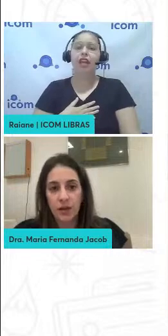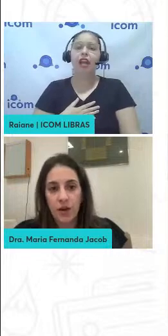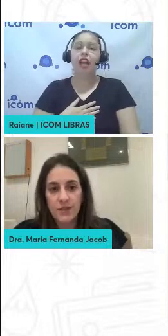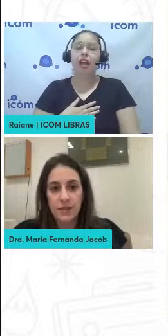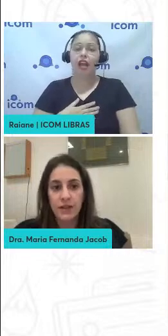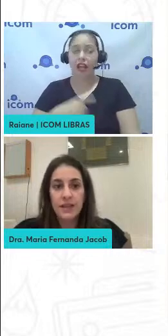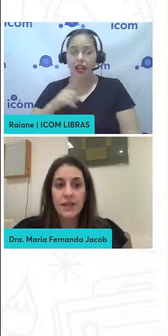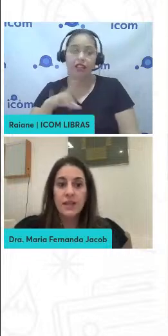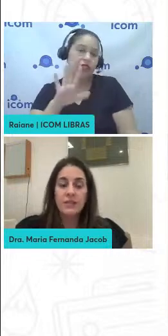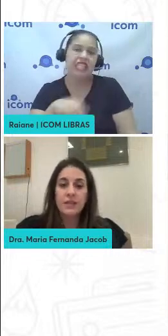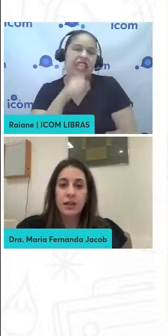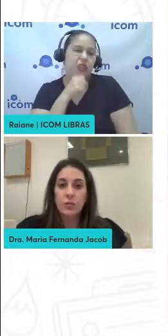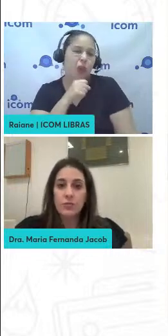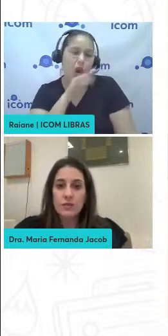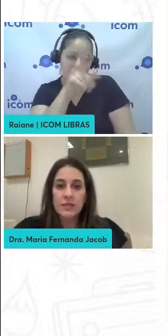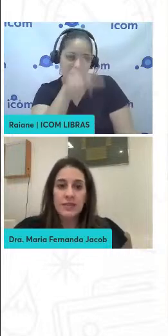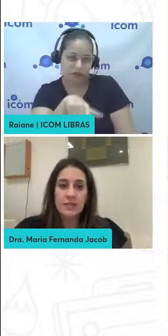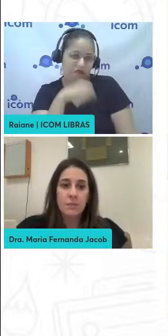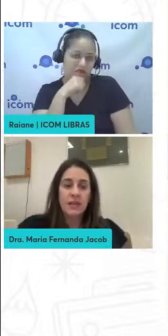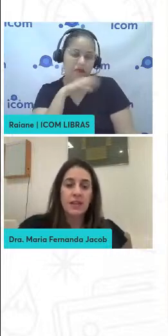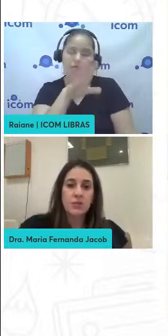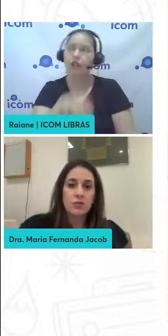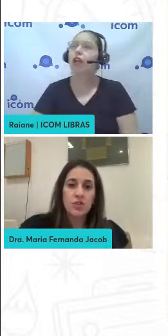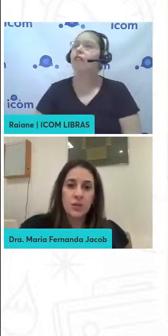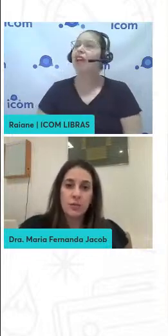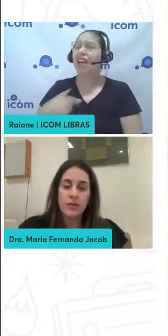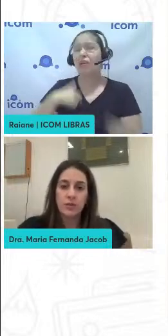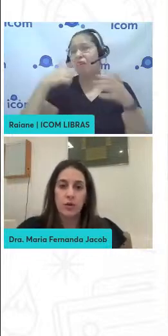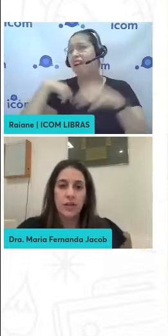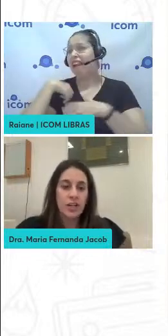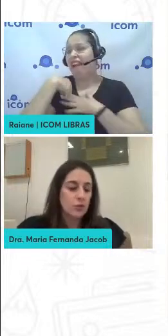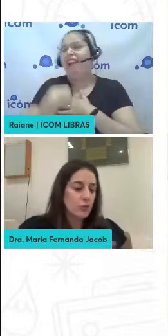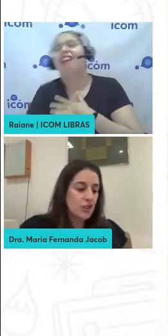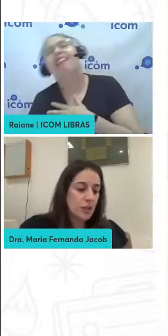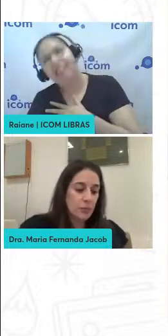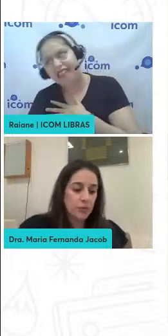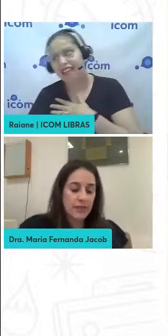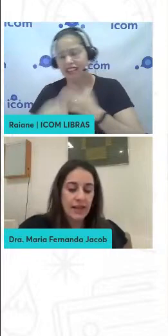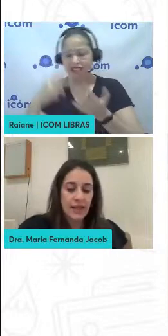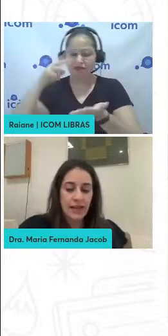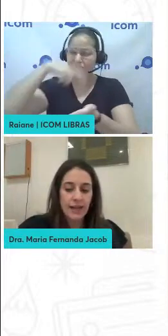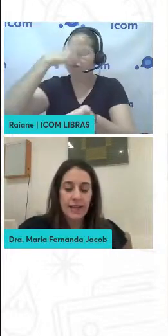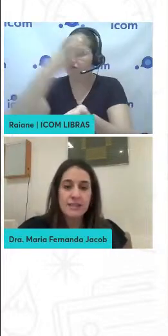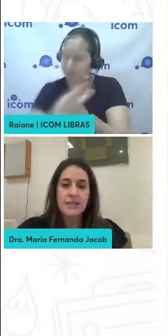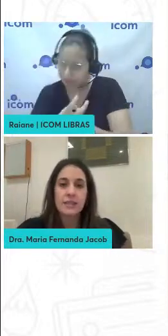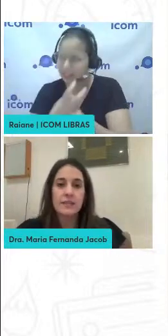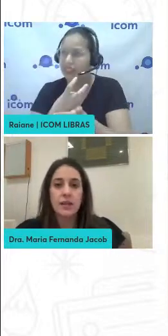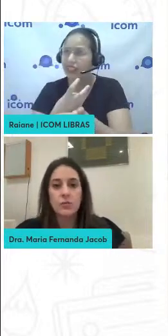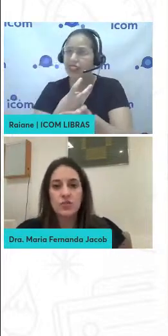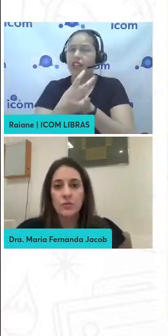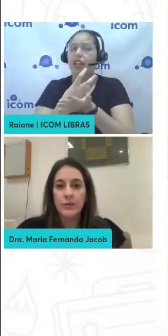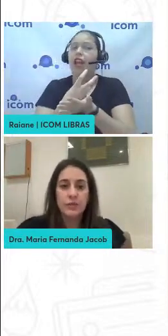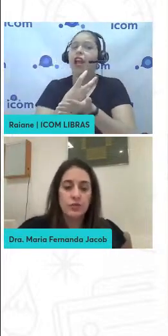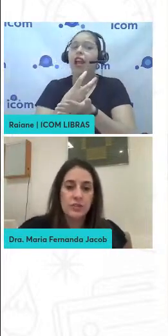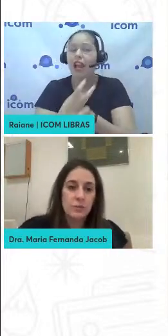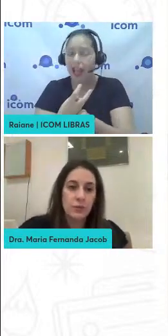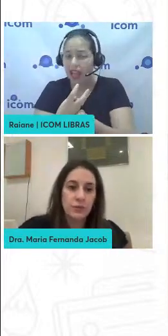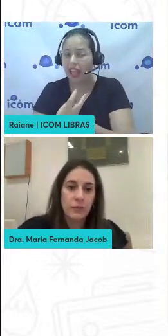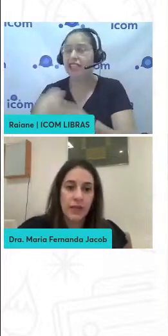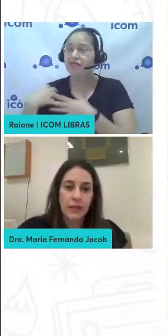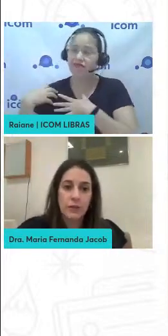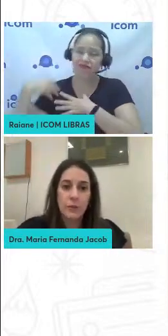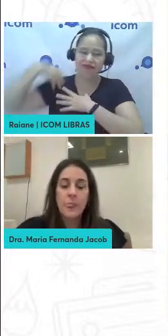pessoa idosa, então, dependendo do tipo da dor, do tipo da restrição de amplitude